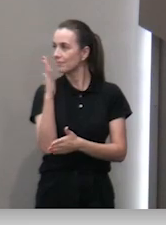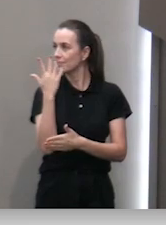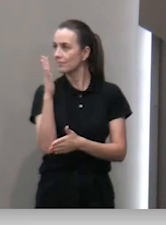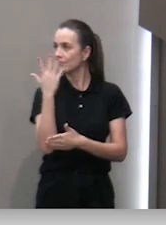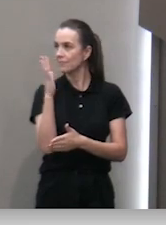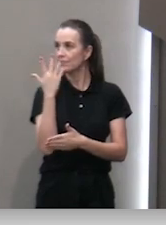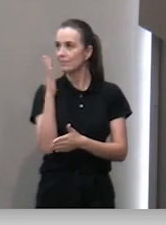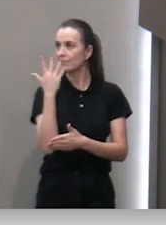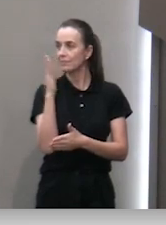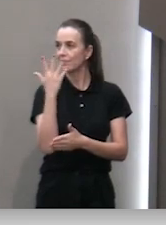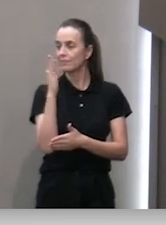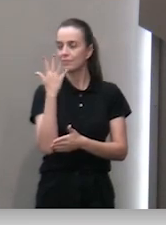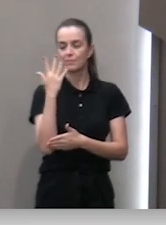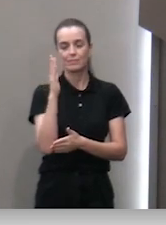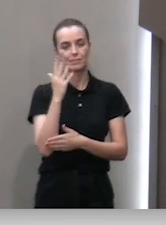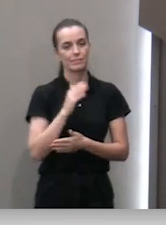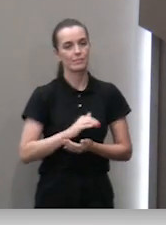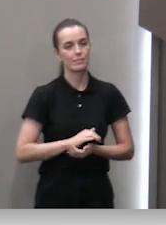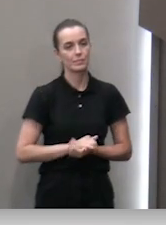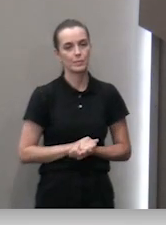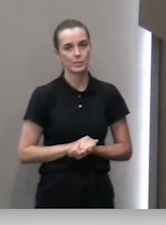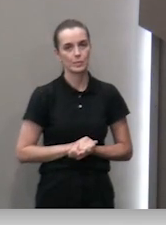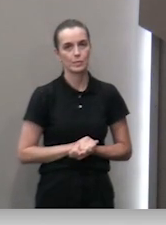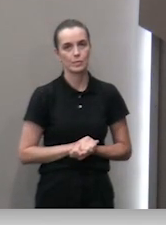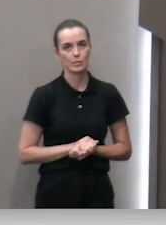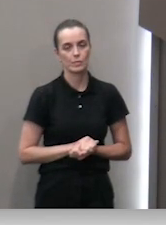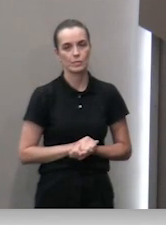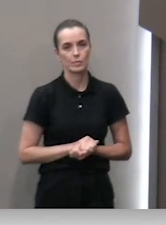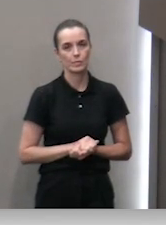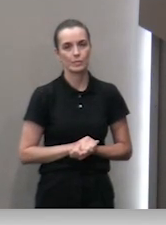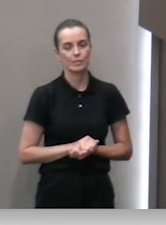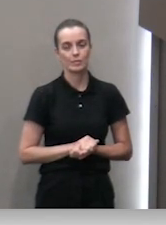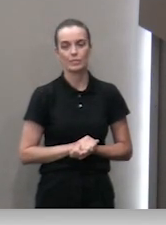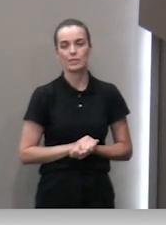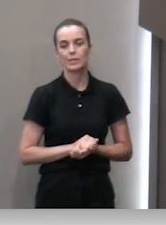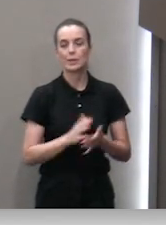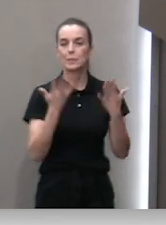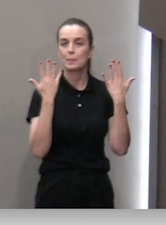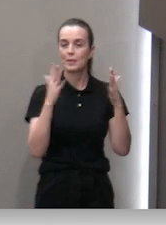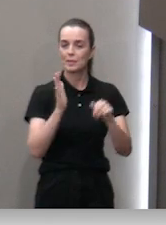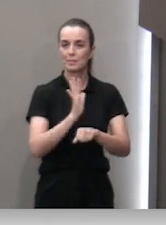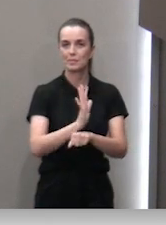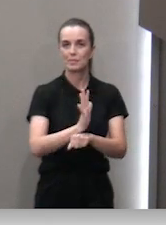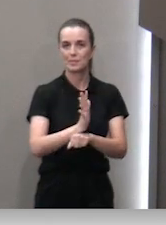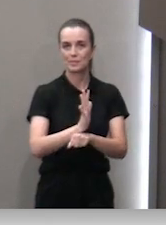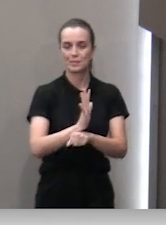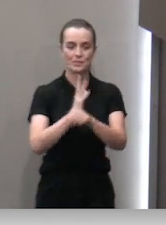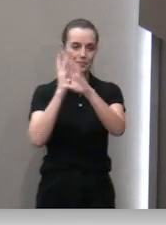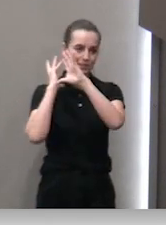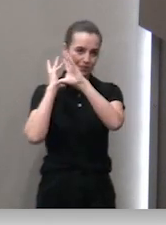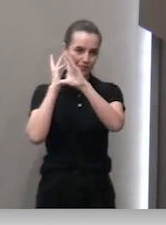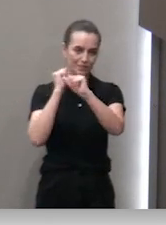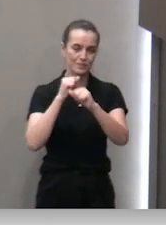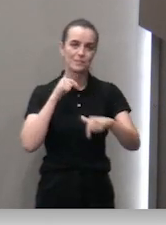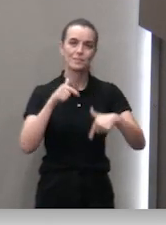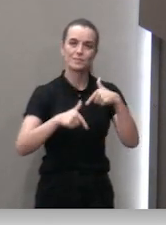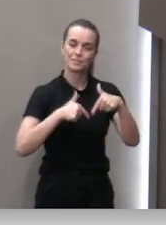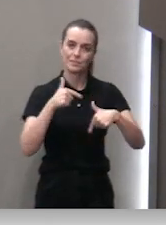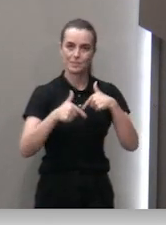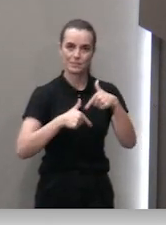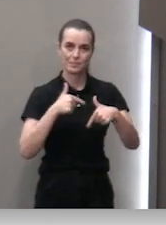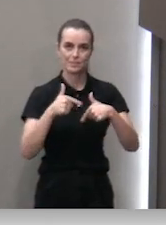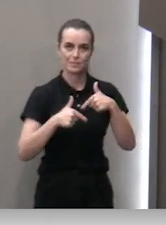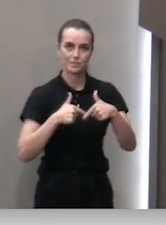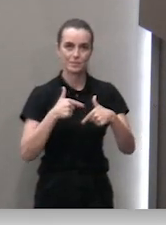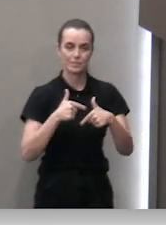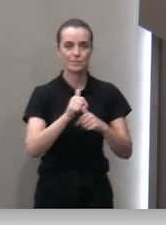Parabéns, então, pelo vídeo, pela história, pelo trabalho.